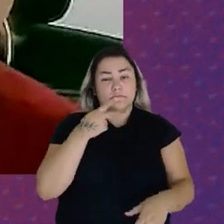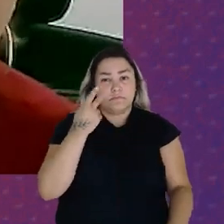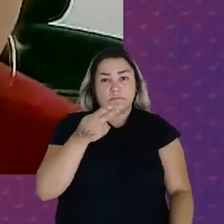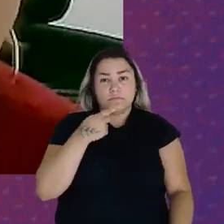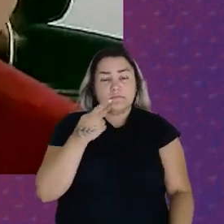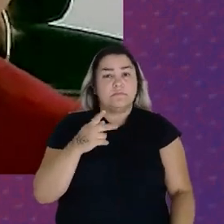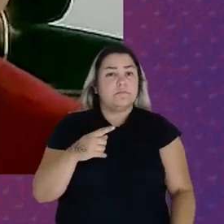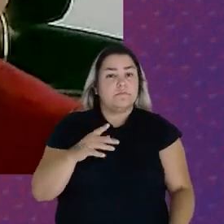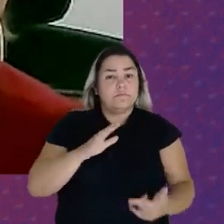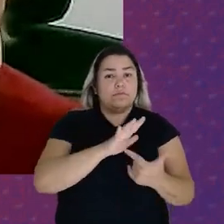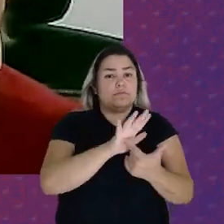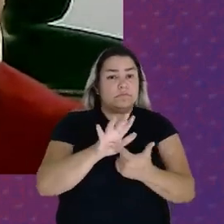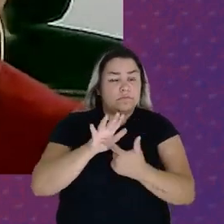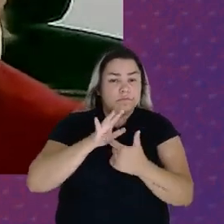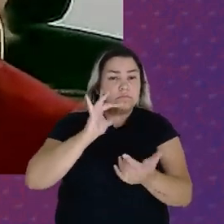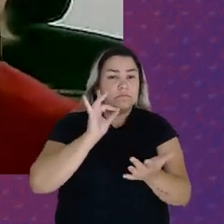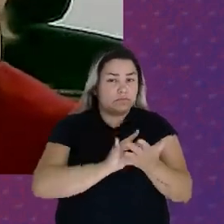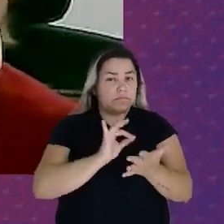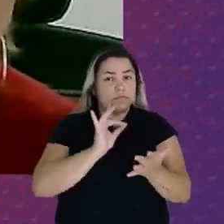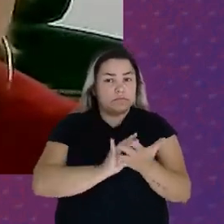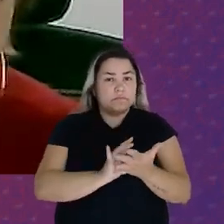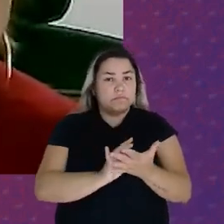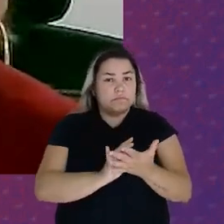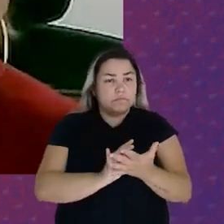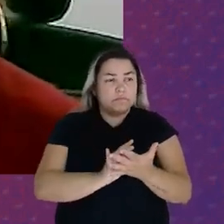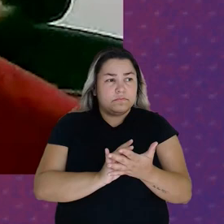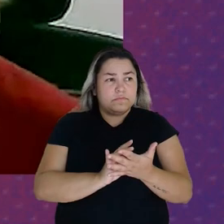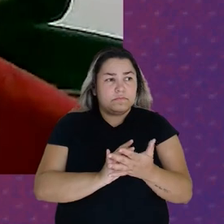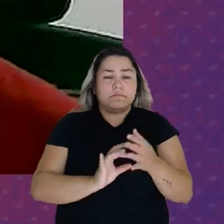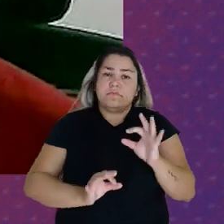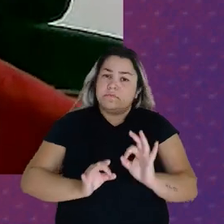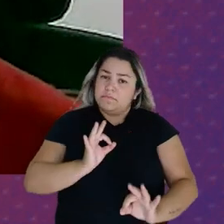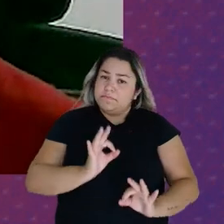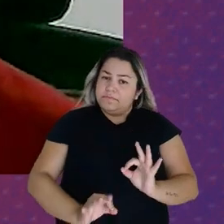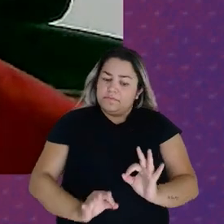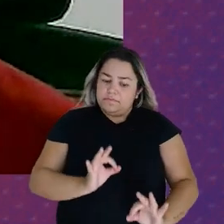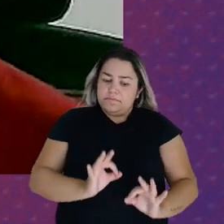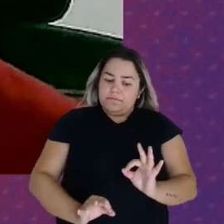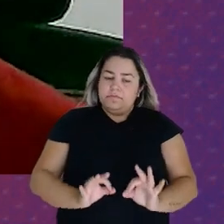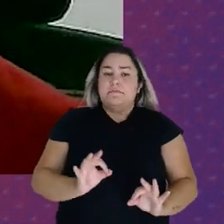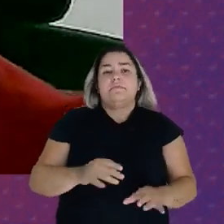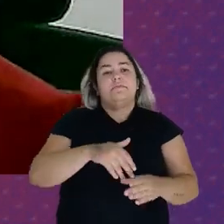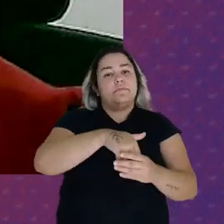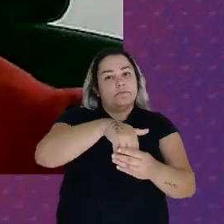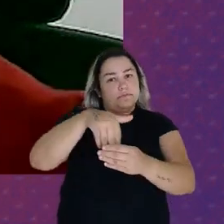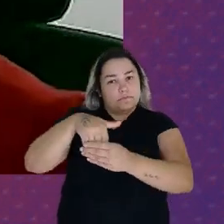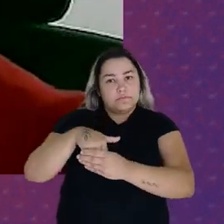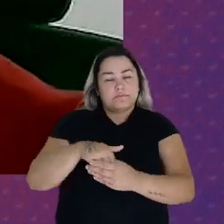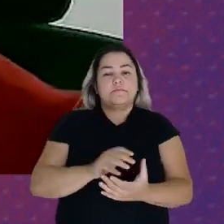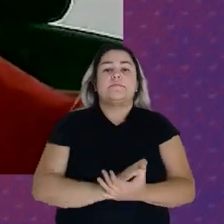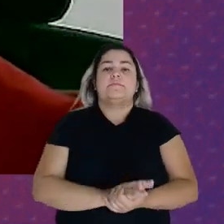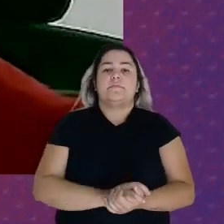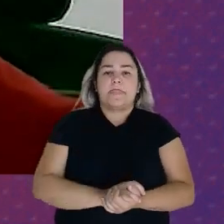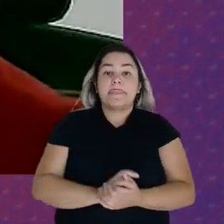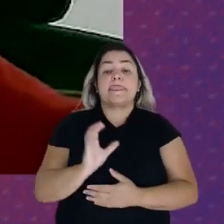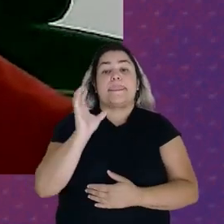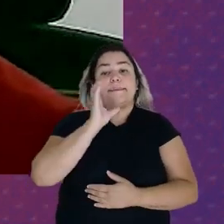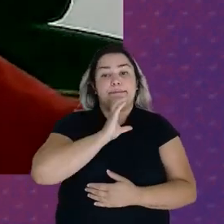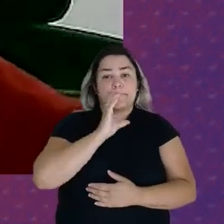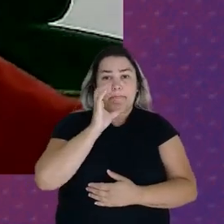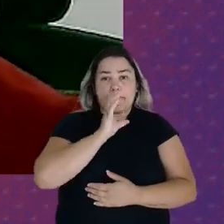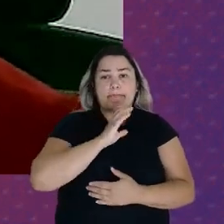uma notícia de fato à Justiça Eleitoral aqui em São Miguel do Oeste. E rapidamente o